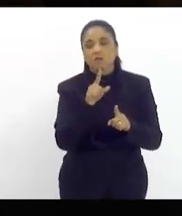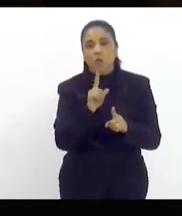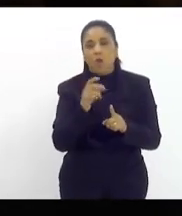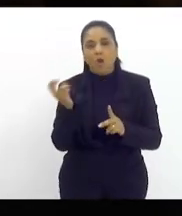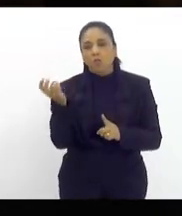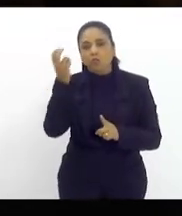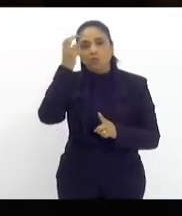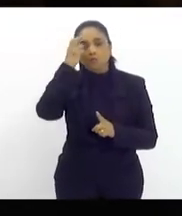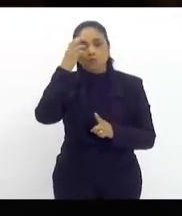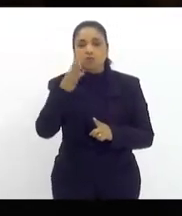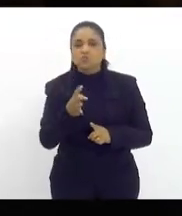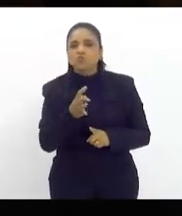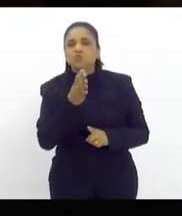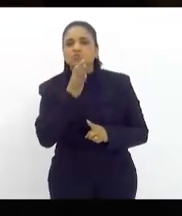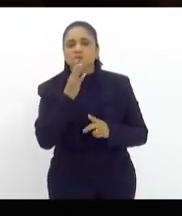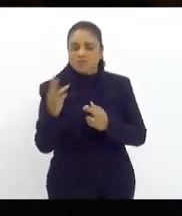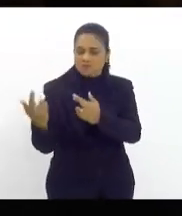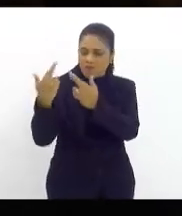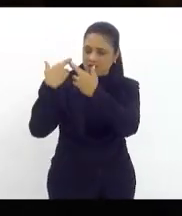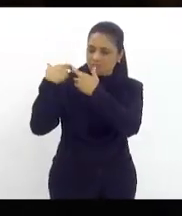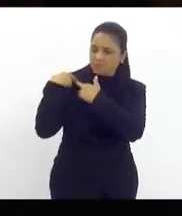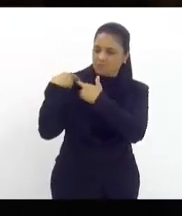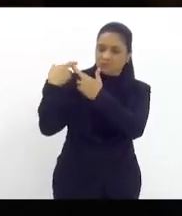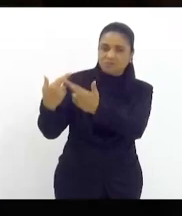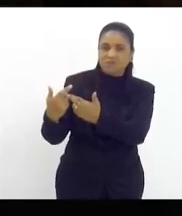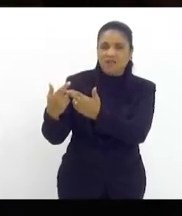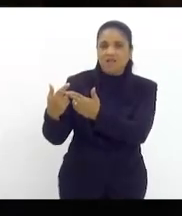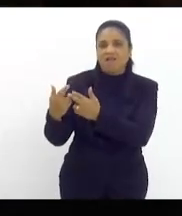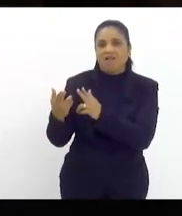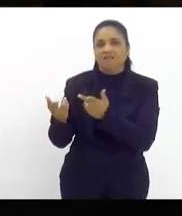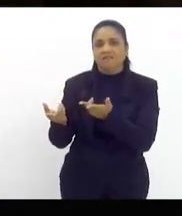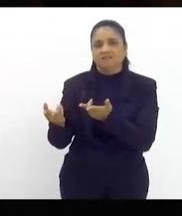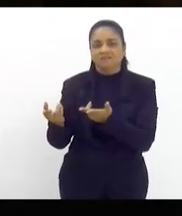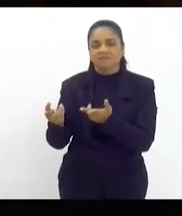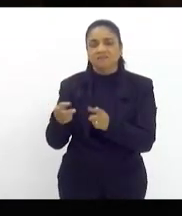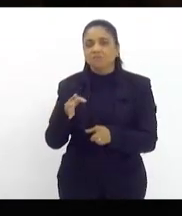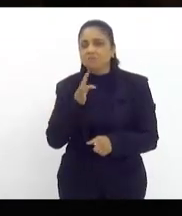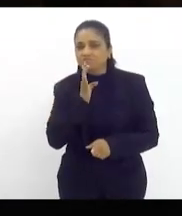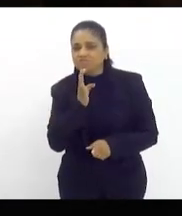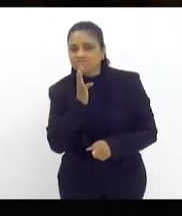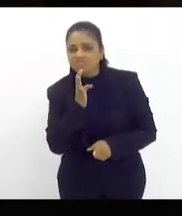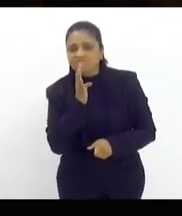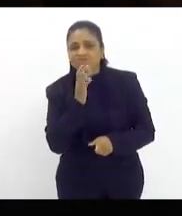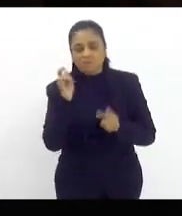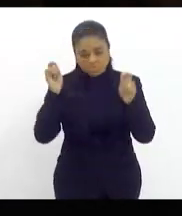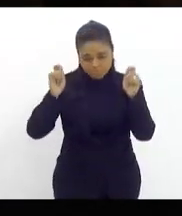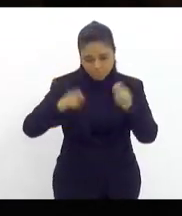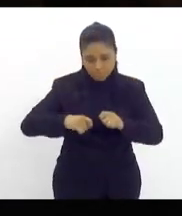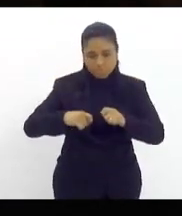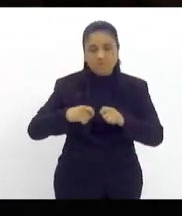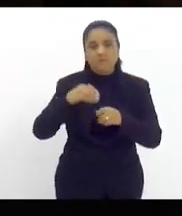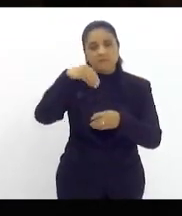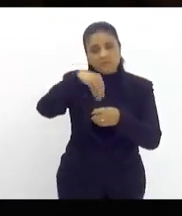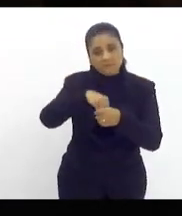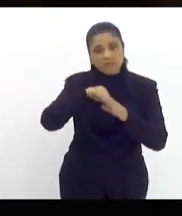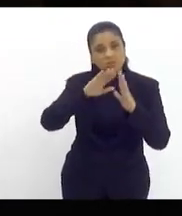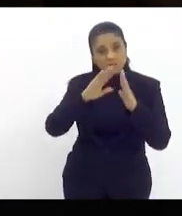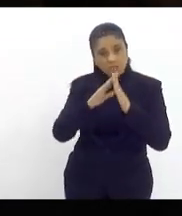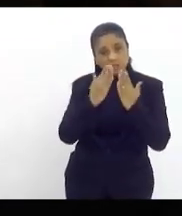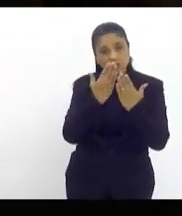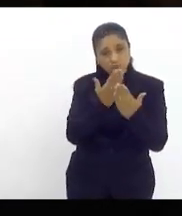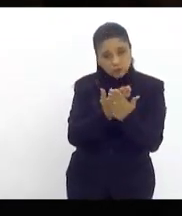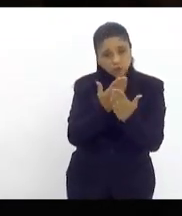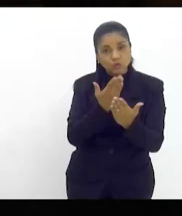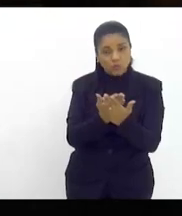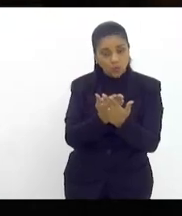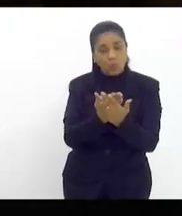do reconhecimento da responsabilidade do reconhecimento também da potencialidade na escola na sua estrutura